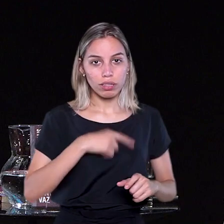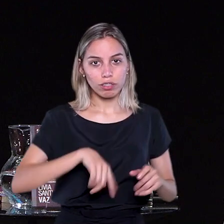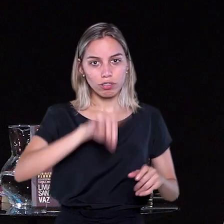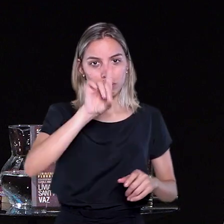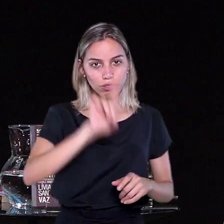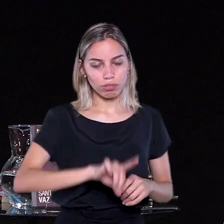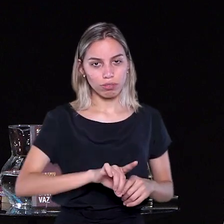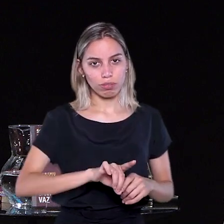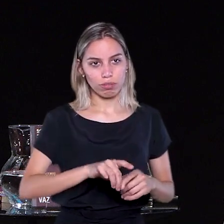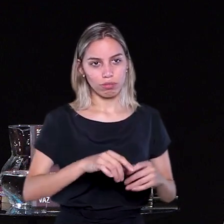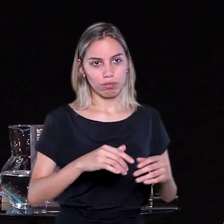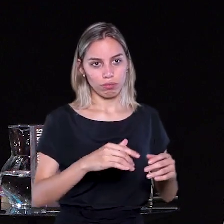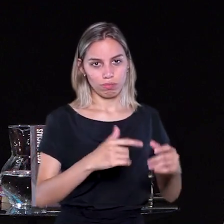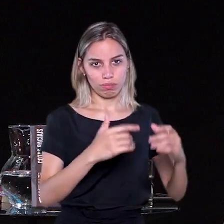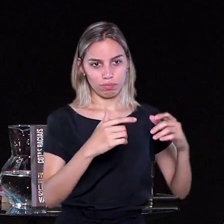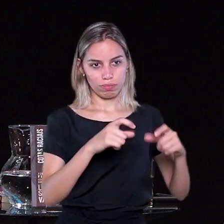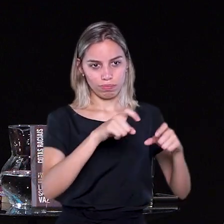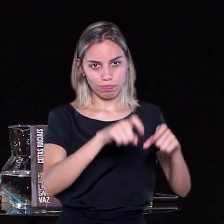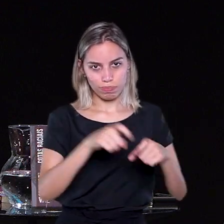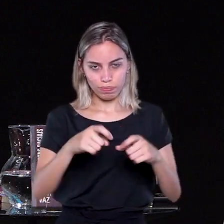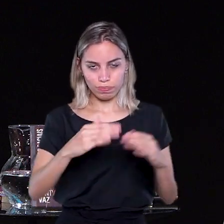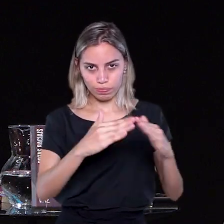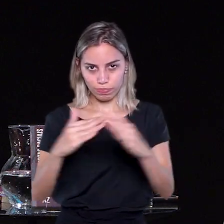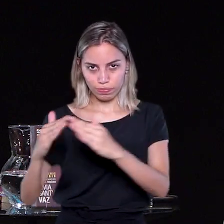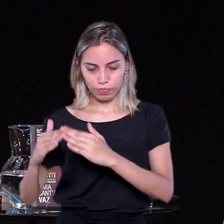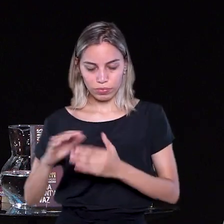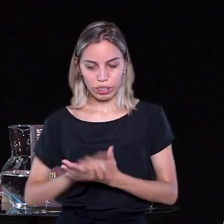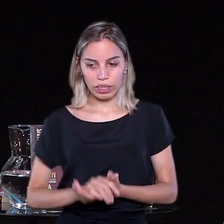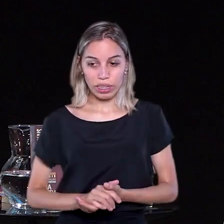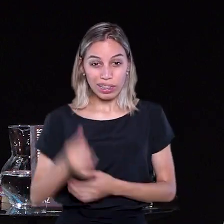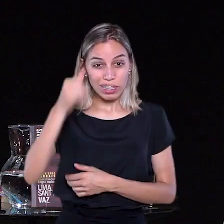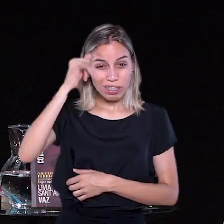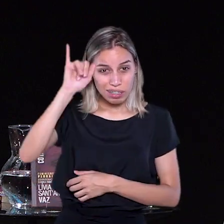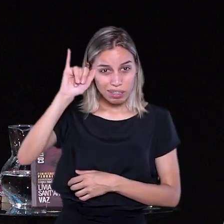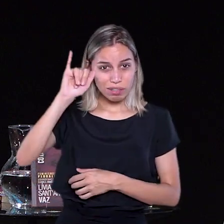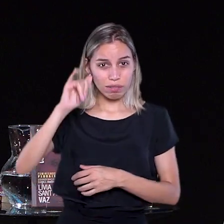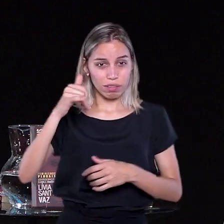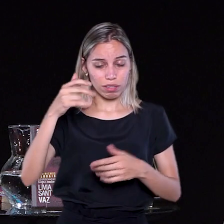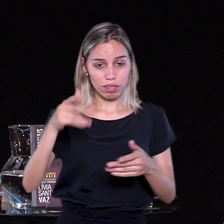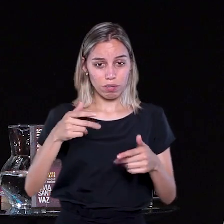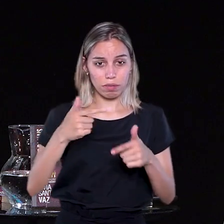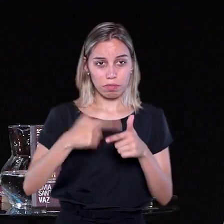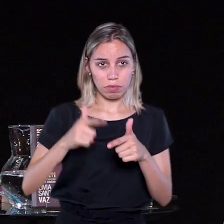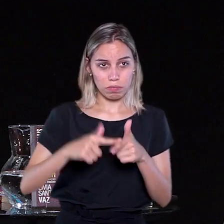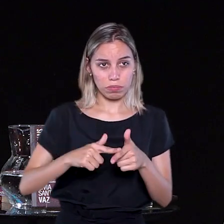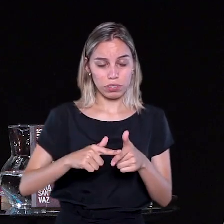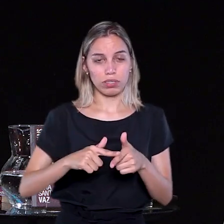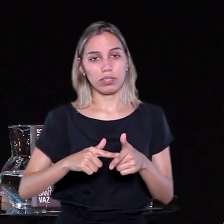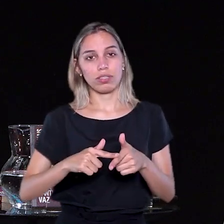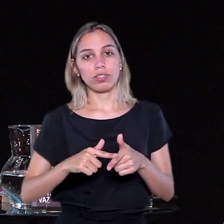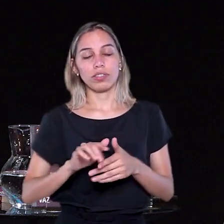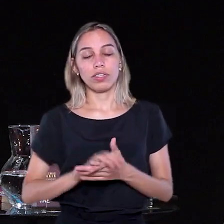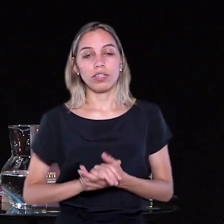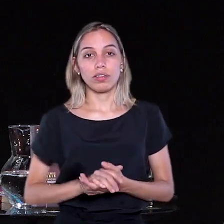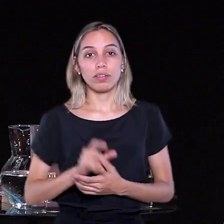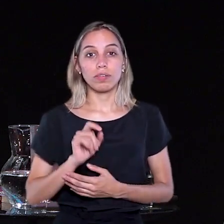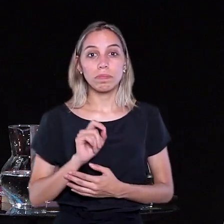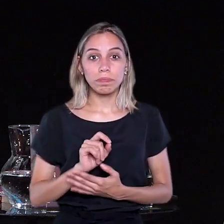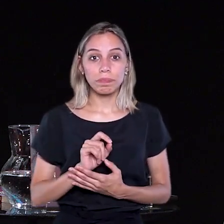ainda. Medida de combate à pobreza é reforma tributária, é tributação de grandes